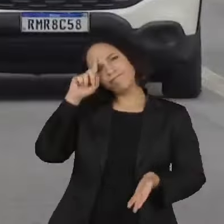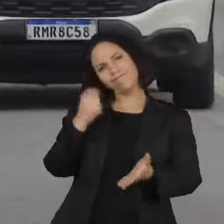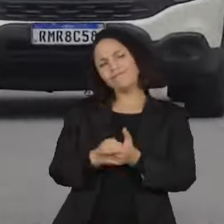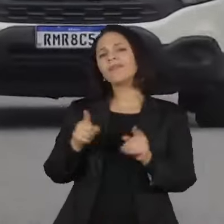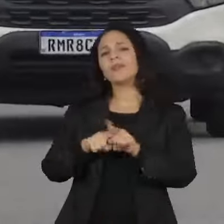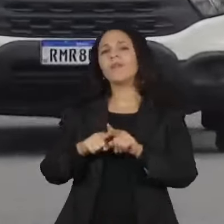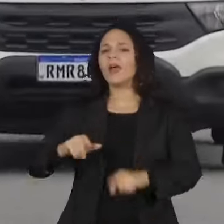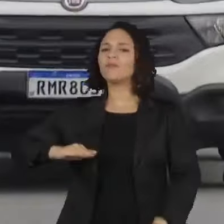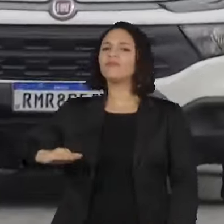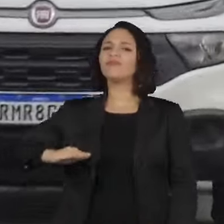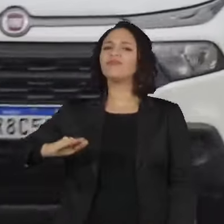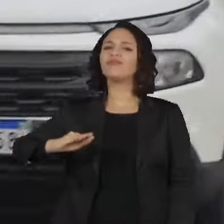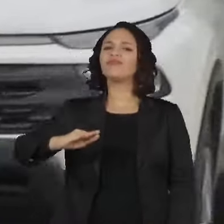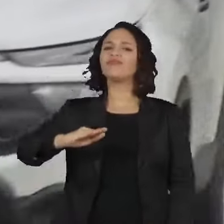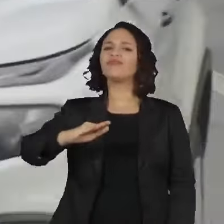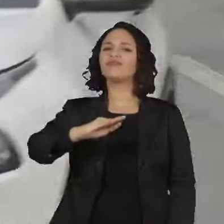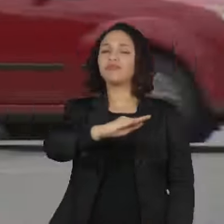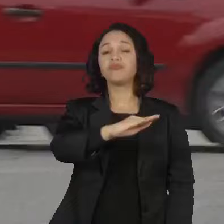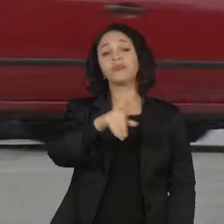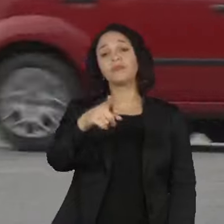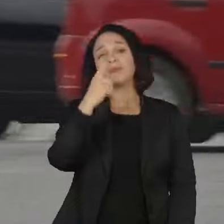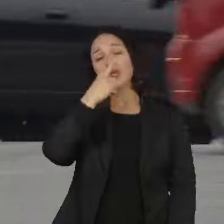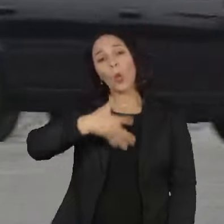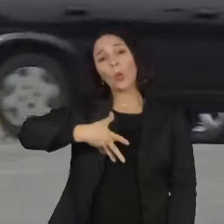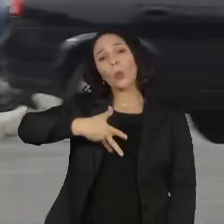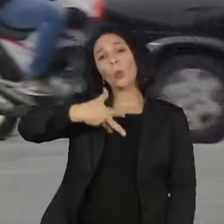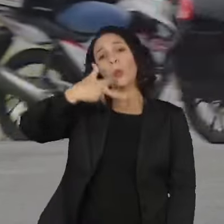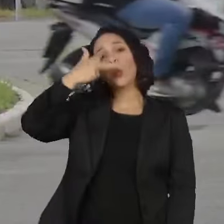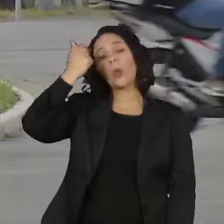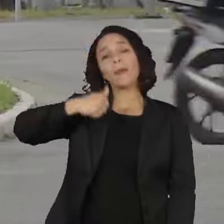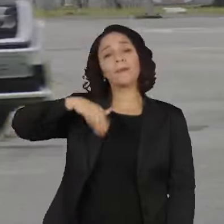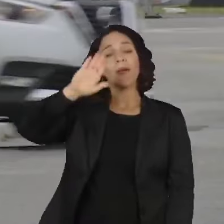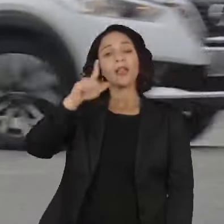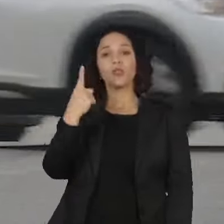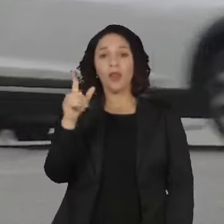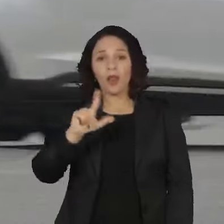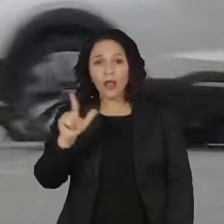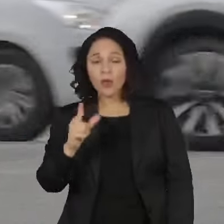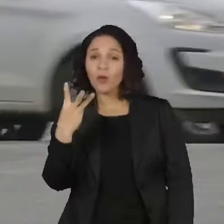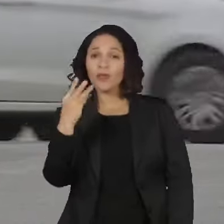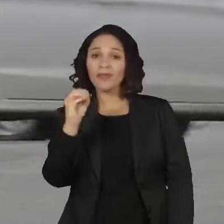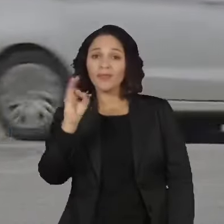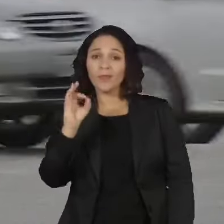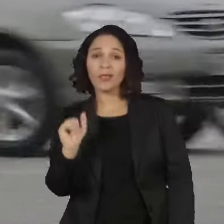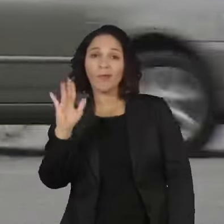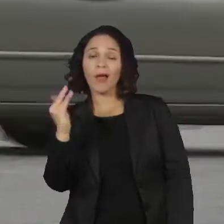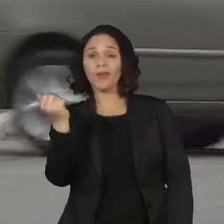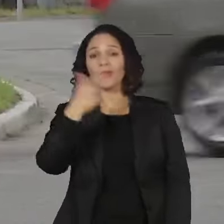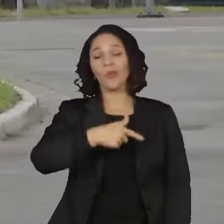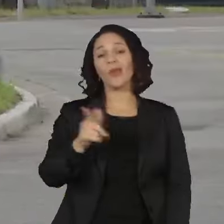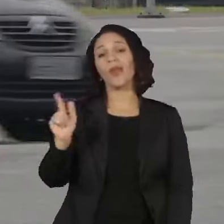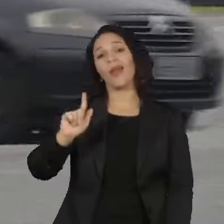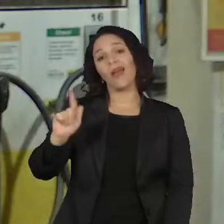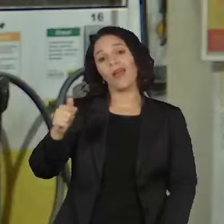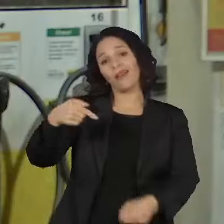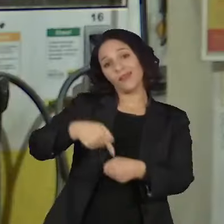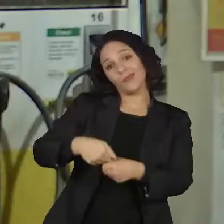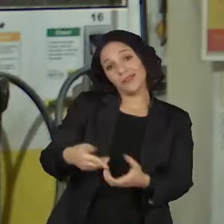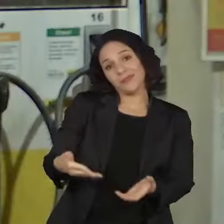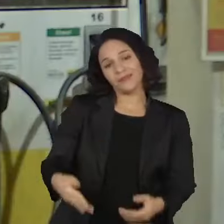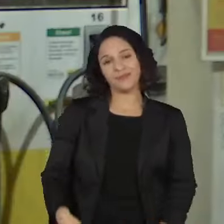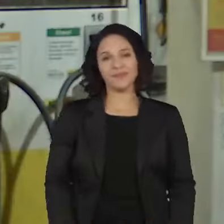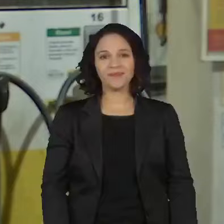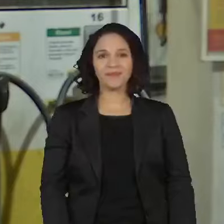a eficiência do biocombustível nos veículos, que consome por litro 30% a mais do que com a gasolina.